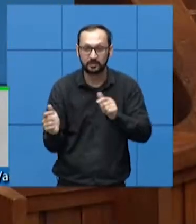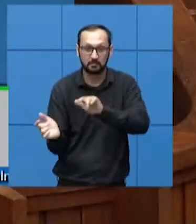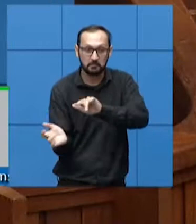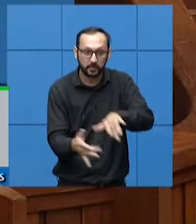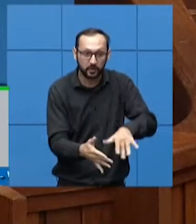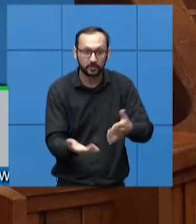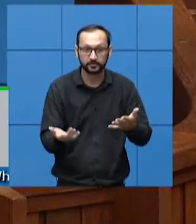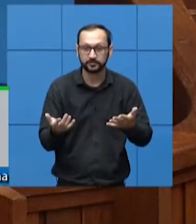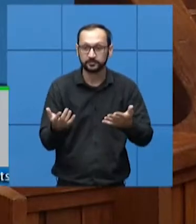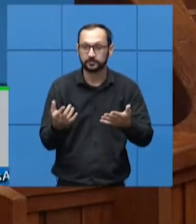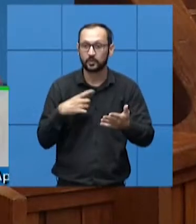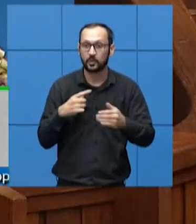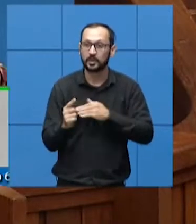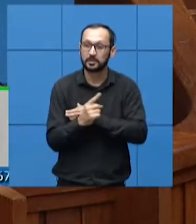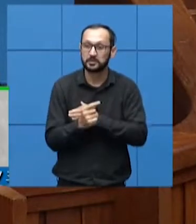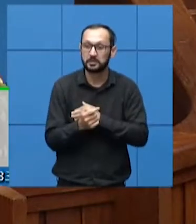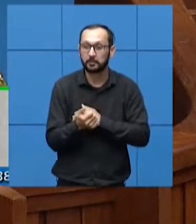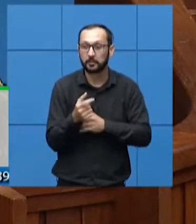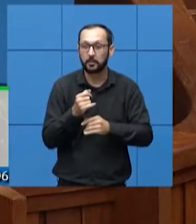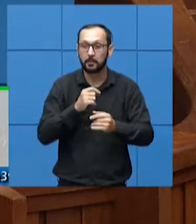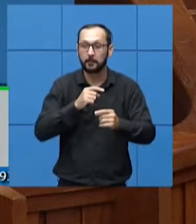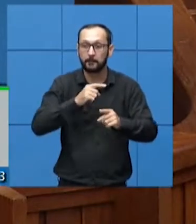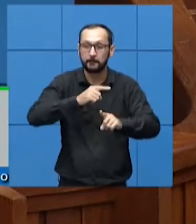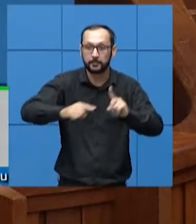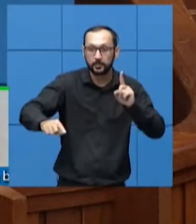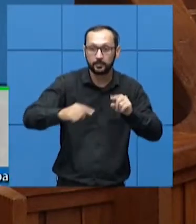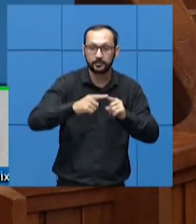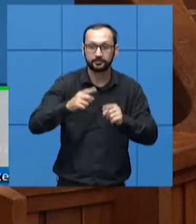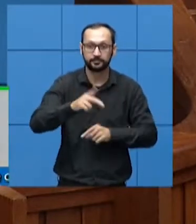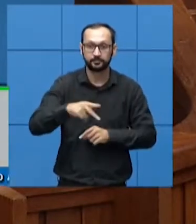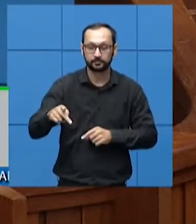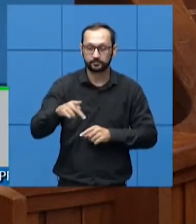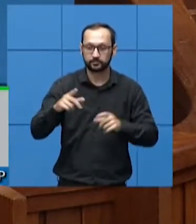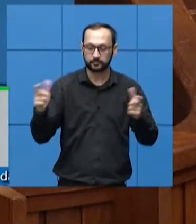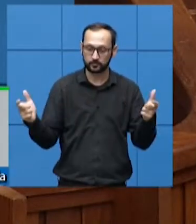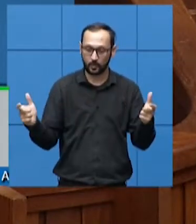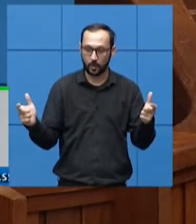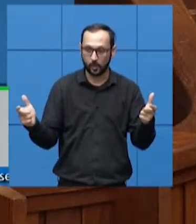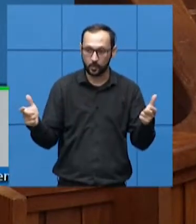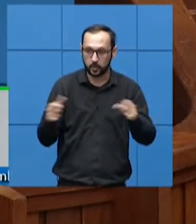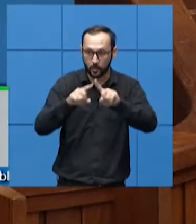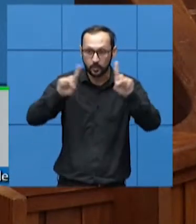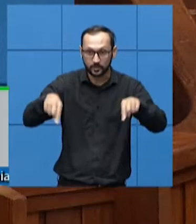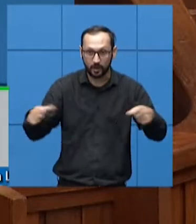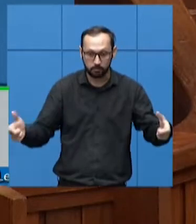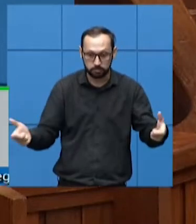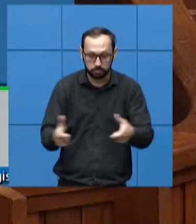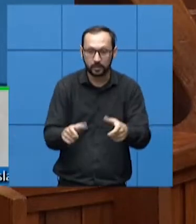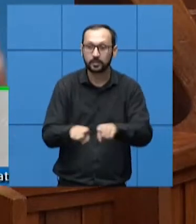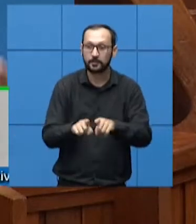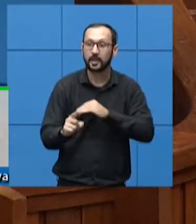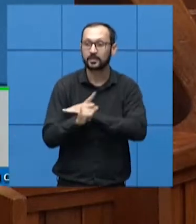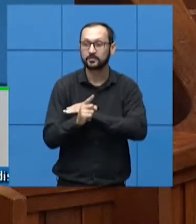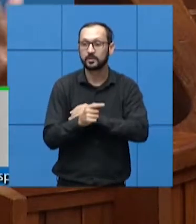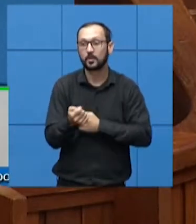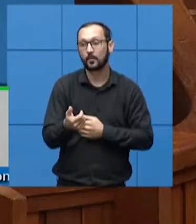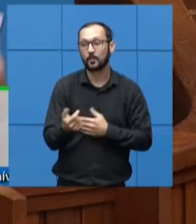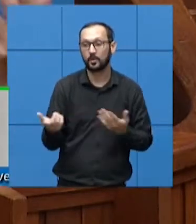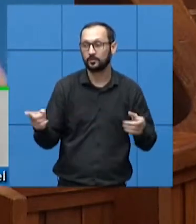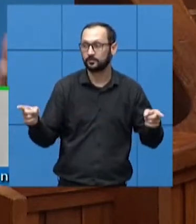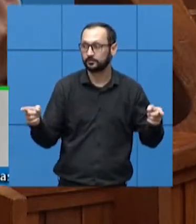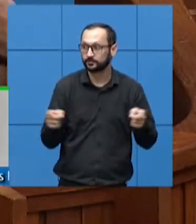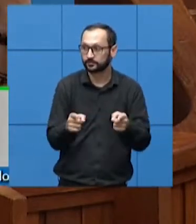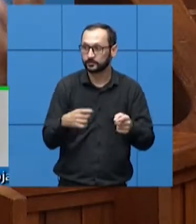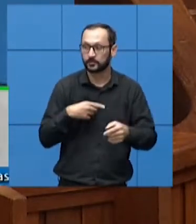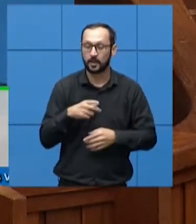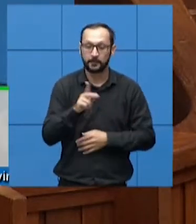menores possibilidades de atendimento, porque reduzir o quadro de professores significa reduzir serviços também. sem contar com aquilo